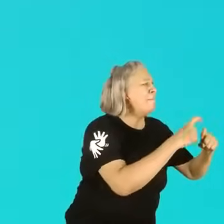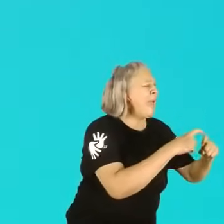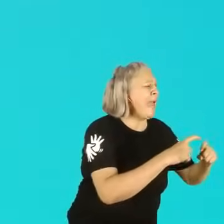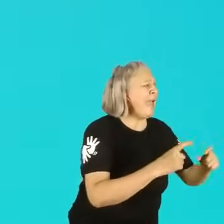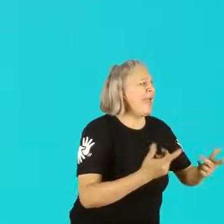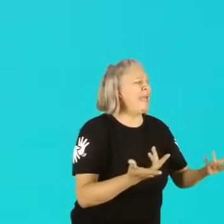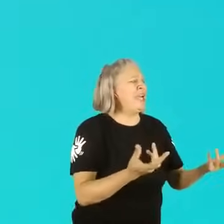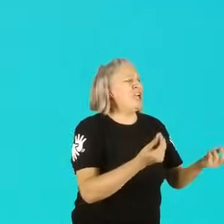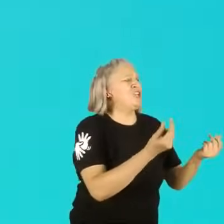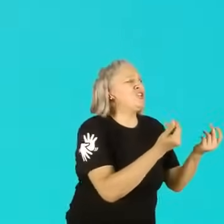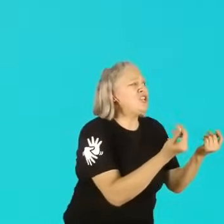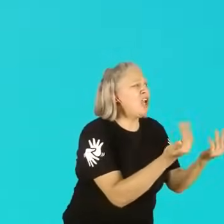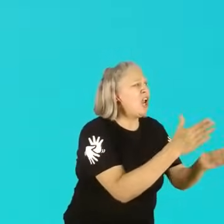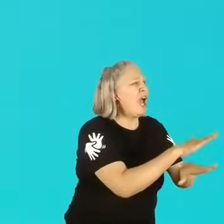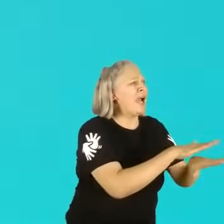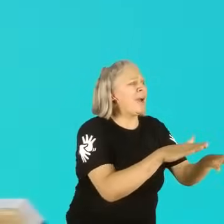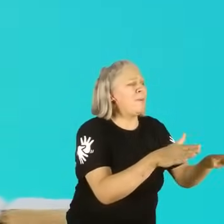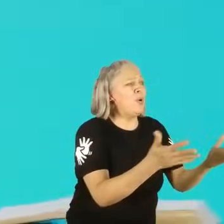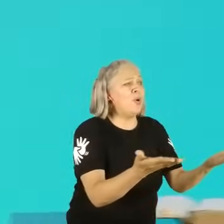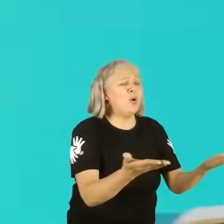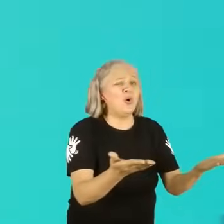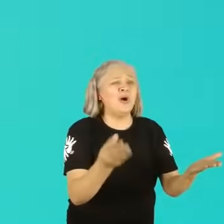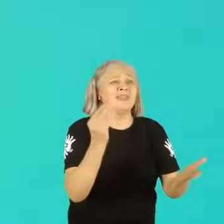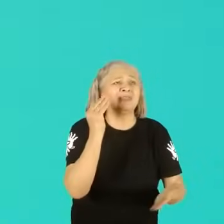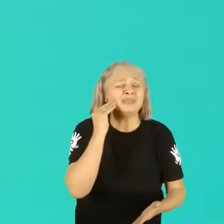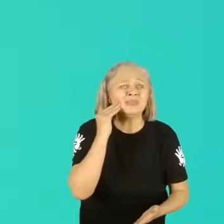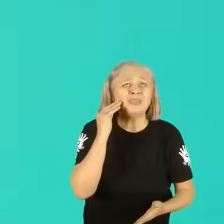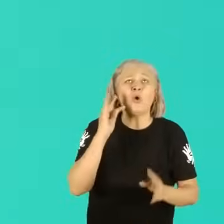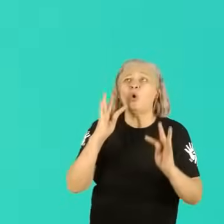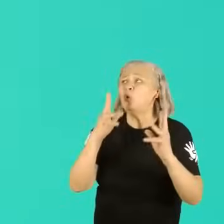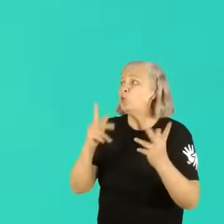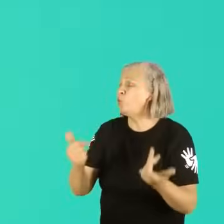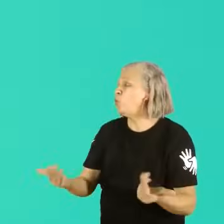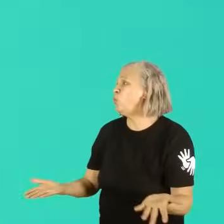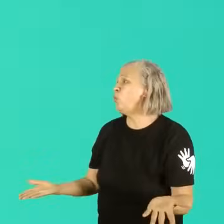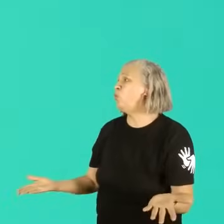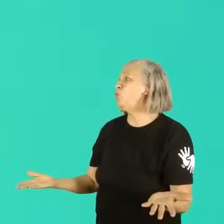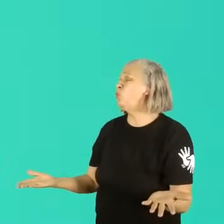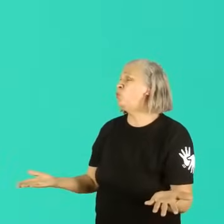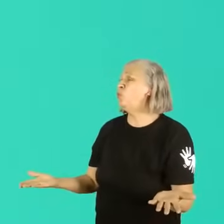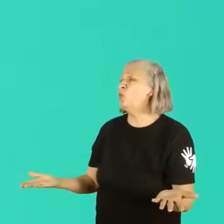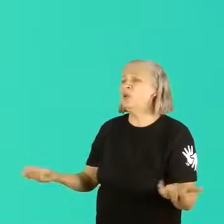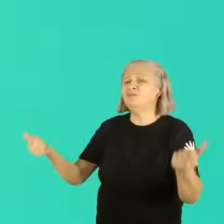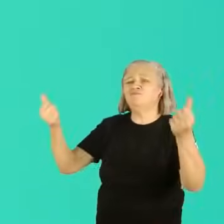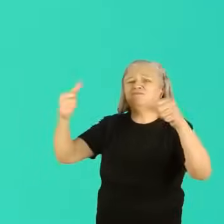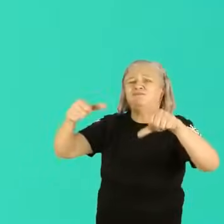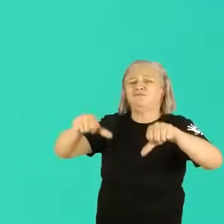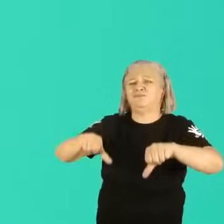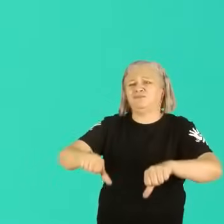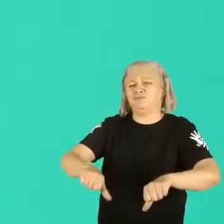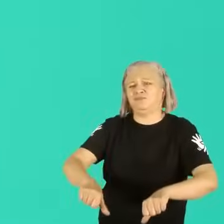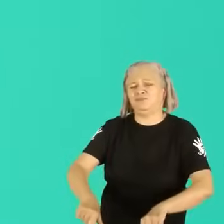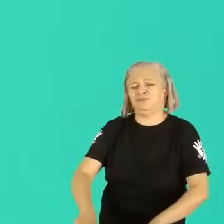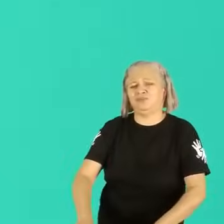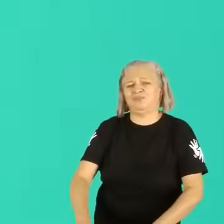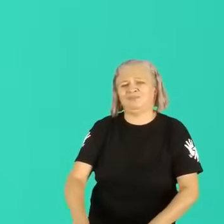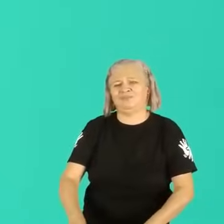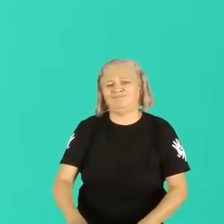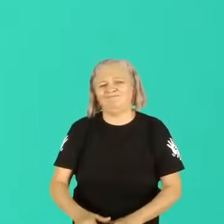tudo. Ela tentou de tudo. Ela estava, como da linguagem popular, no fundo do